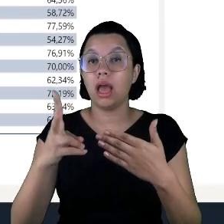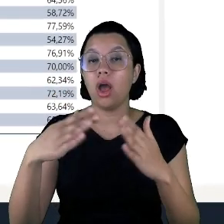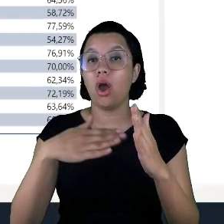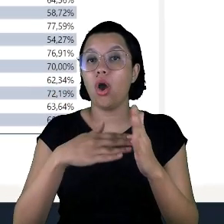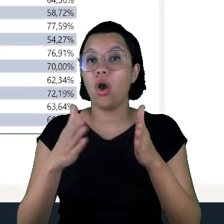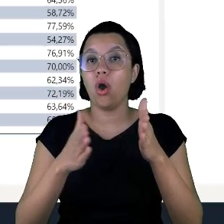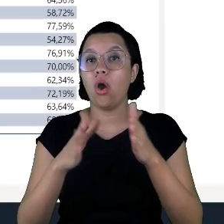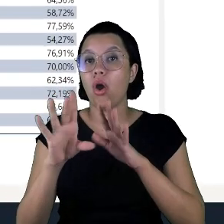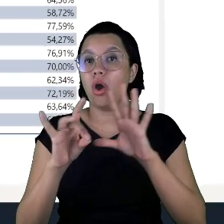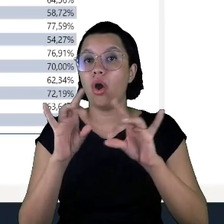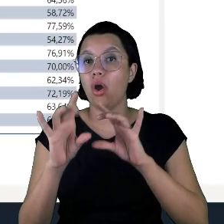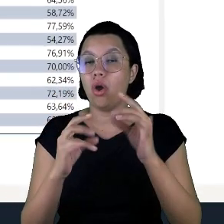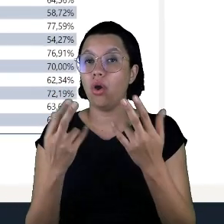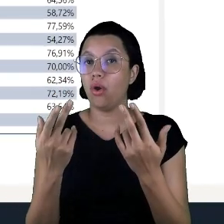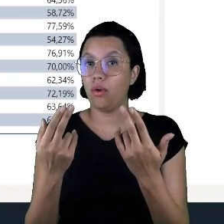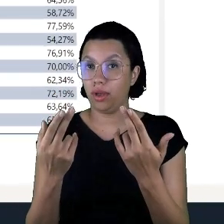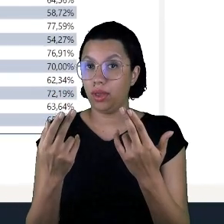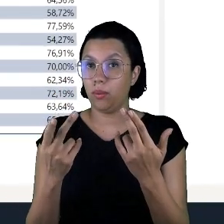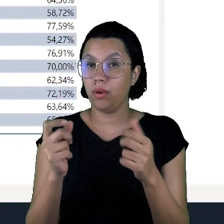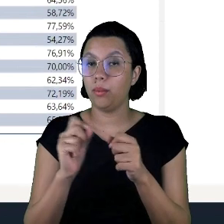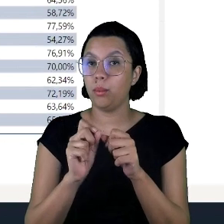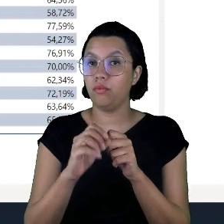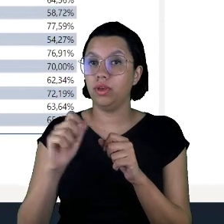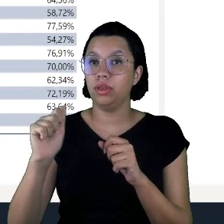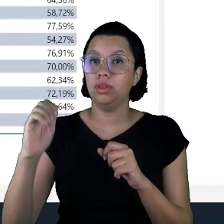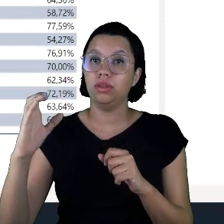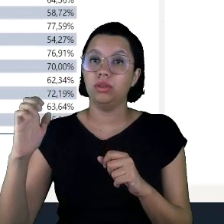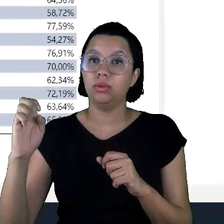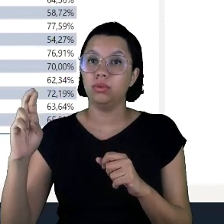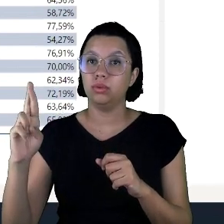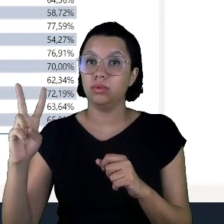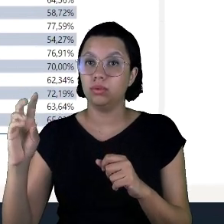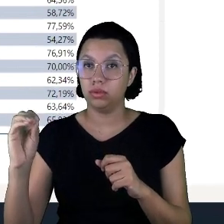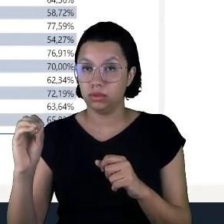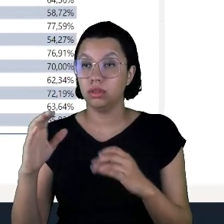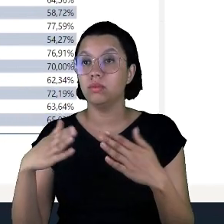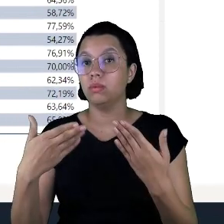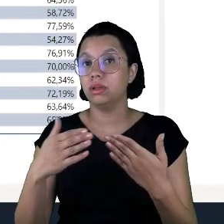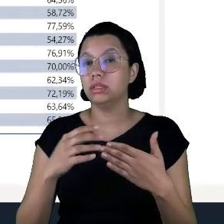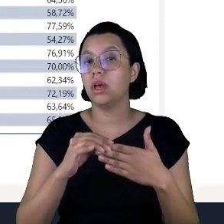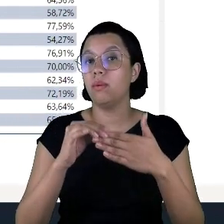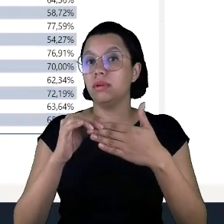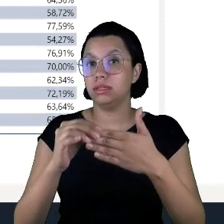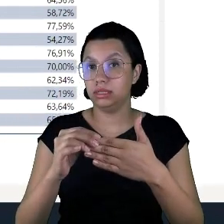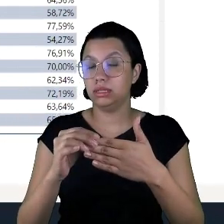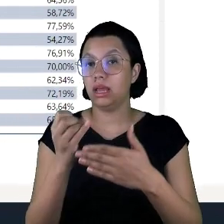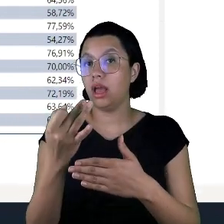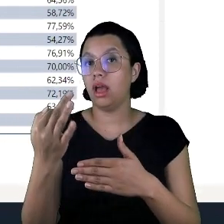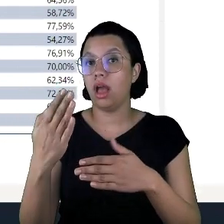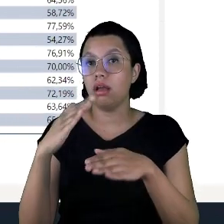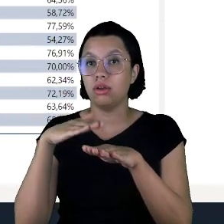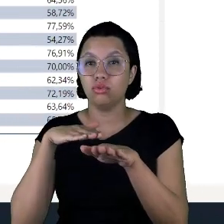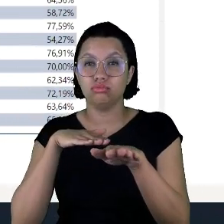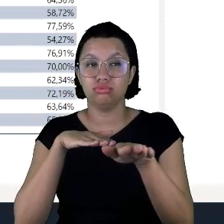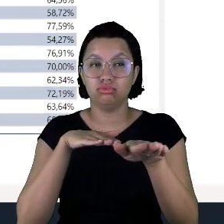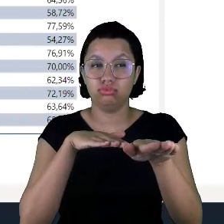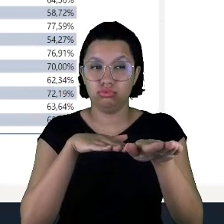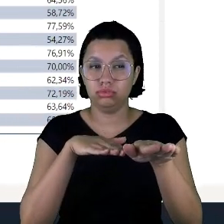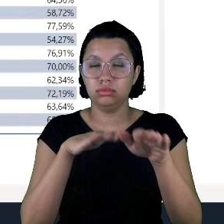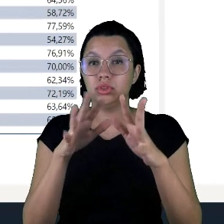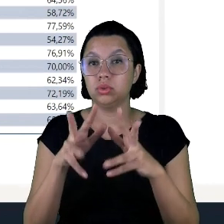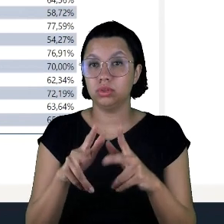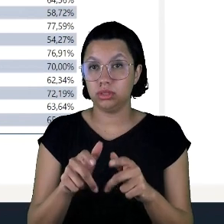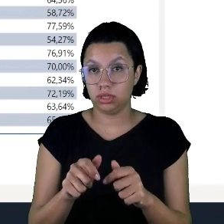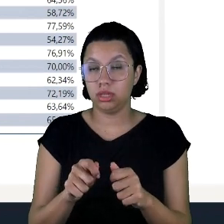período selecionado, que é o mesmo critério adotado no acervo. Então, aqui ele traz a taxa de